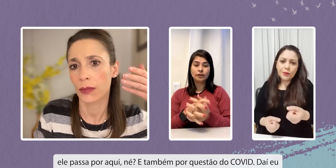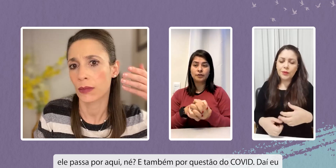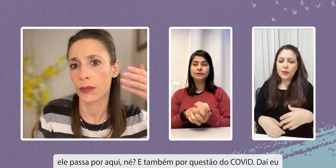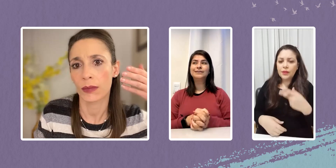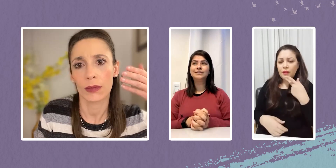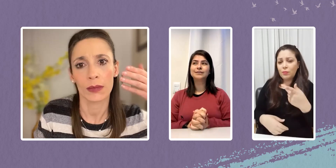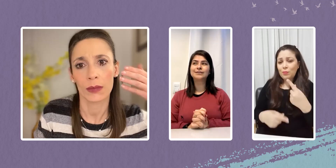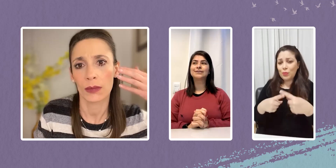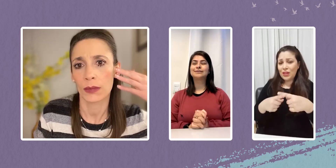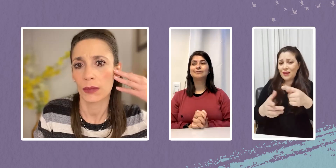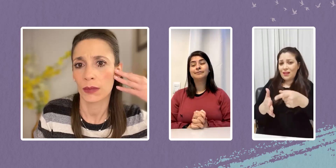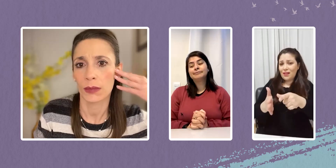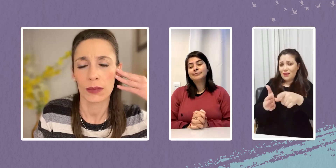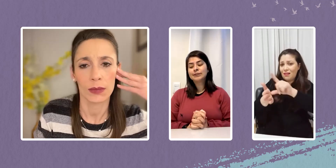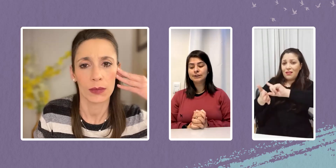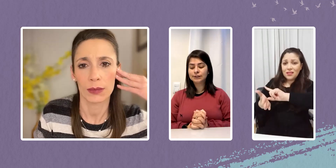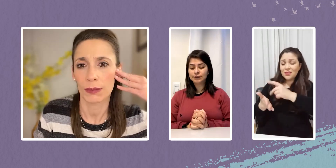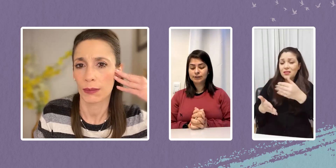isso deu,